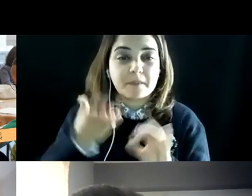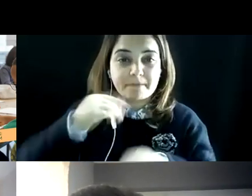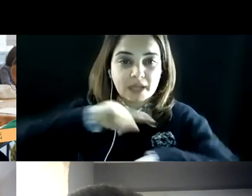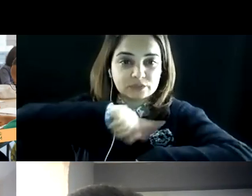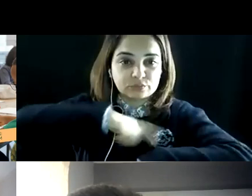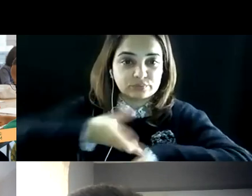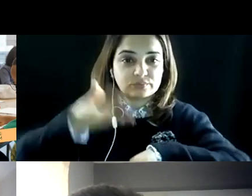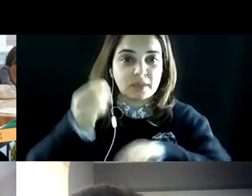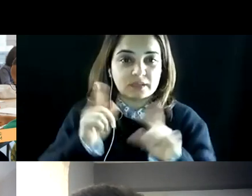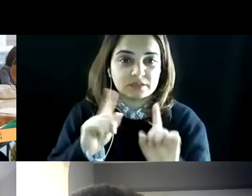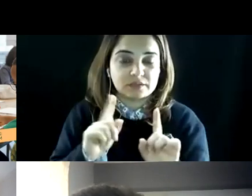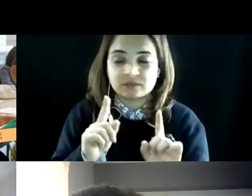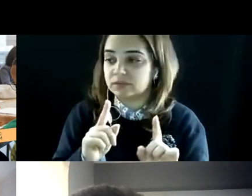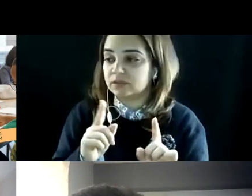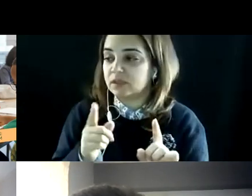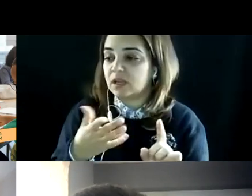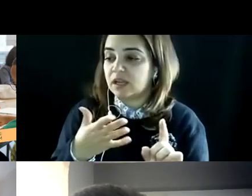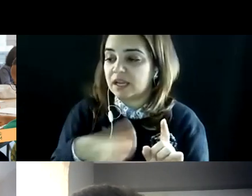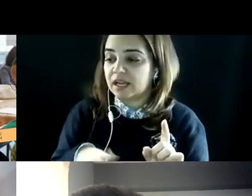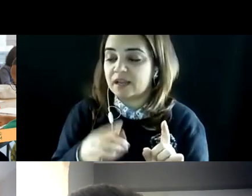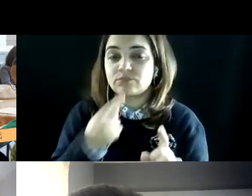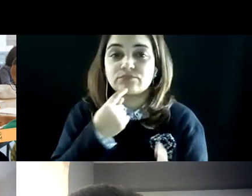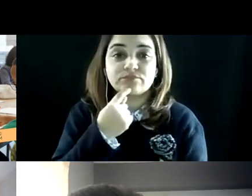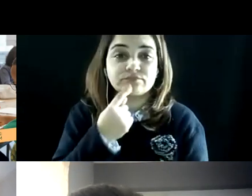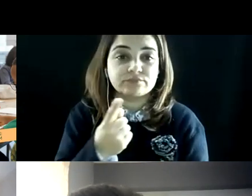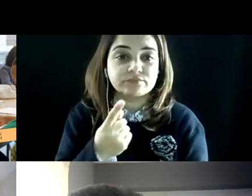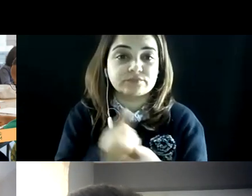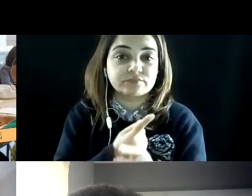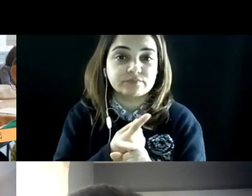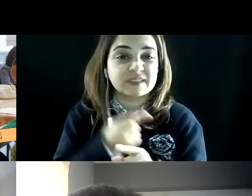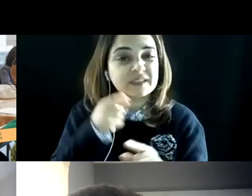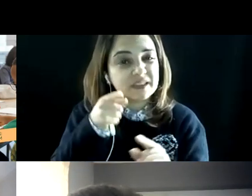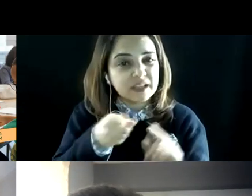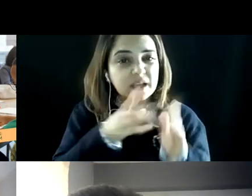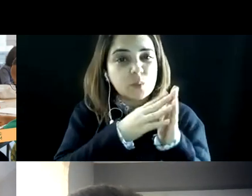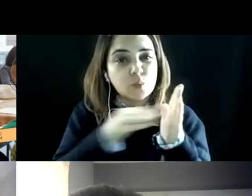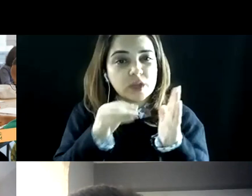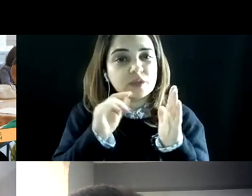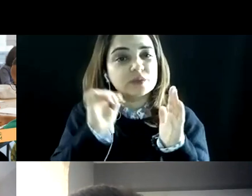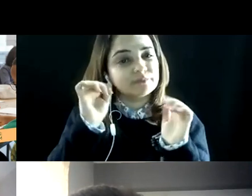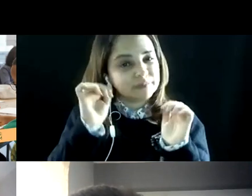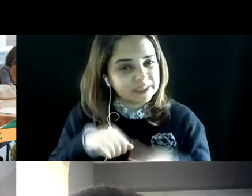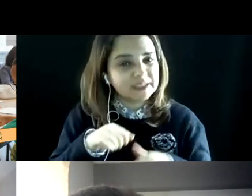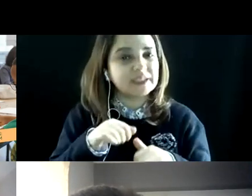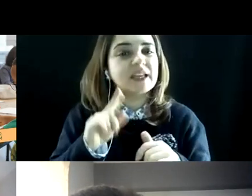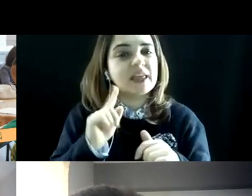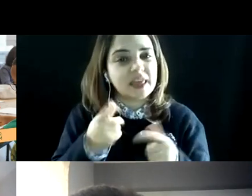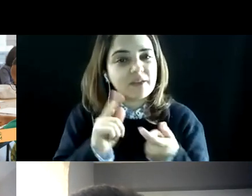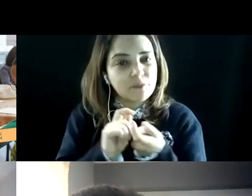só queria sublinhar aqui uma coisa que eu aqui, este modelo, sim, eu acho que tem que ser